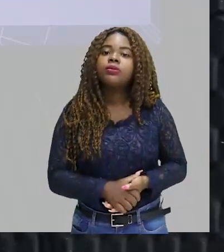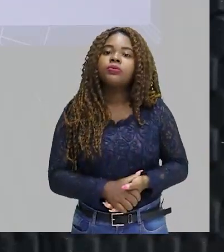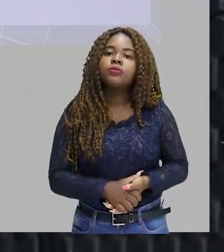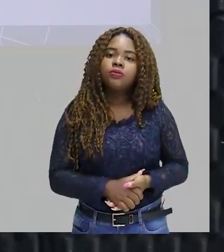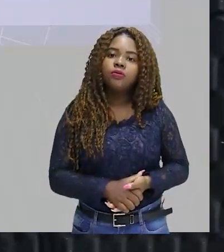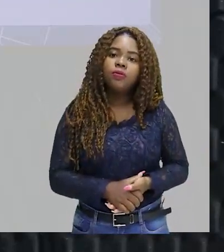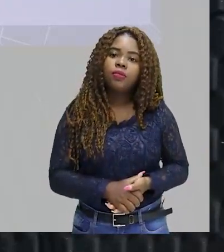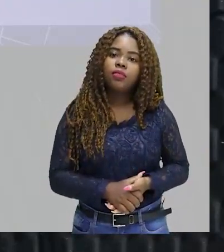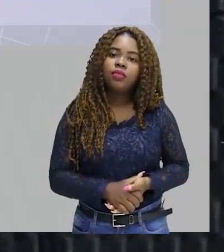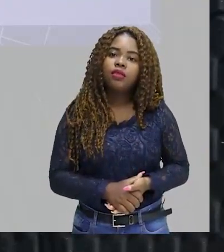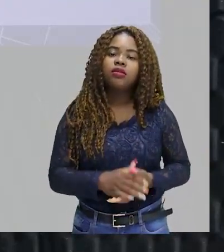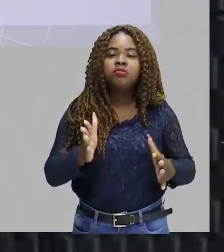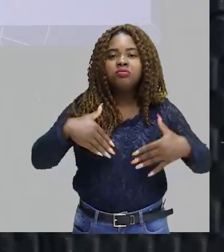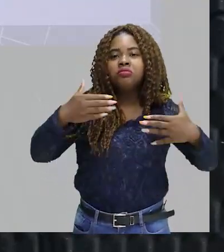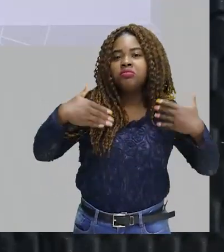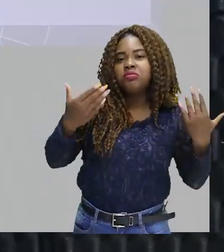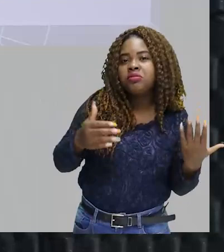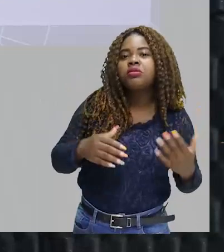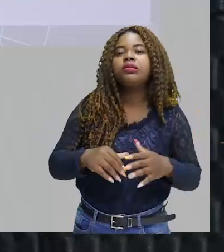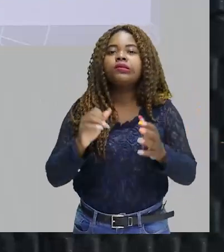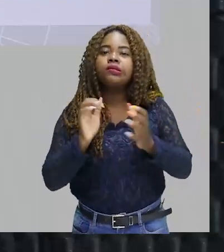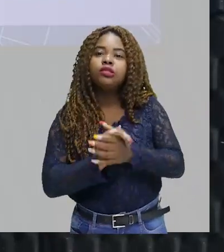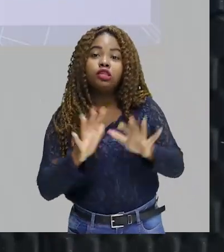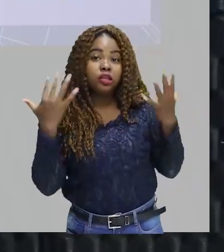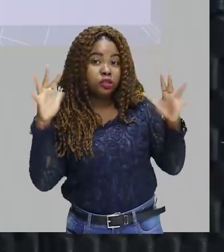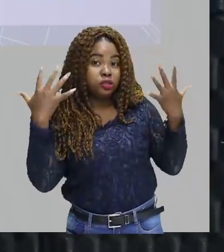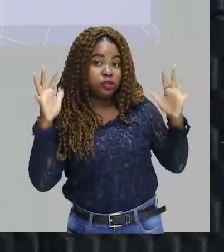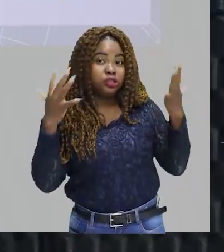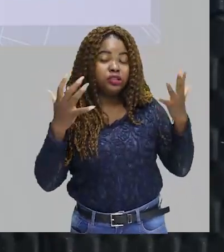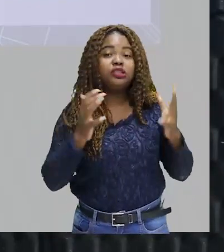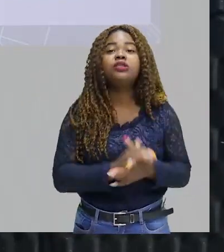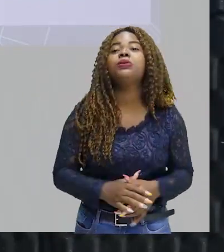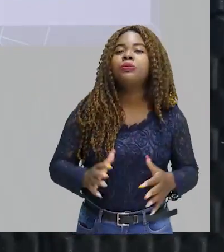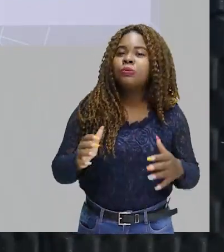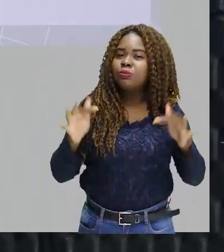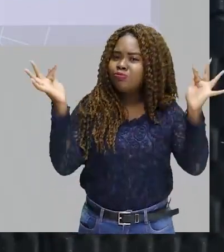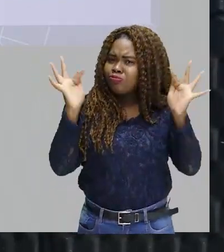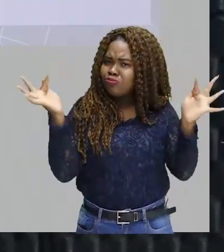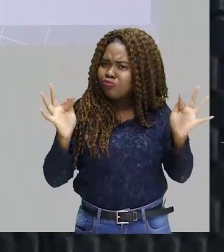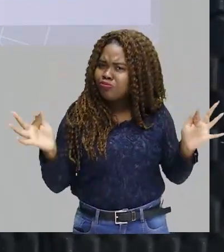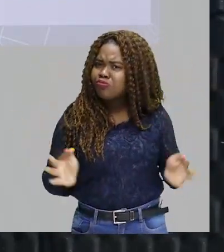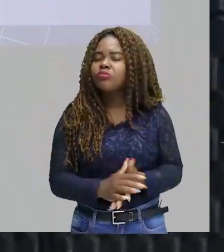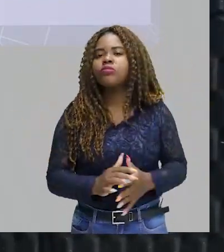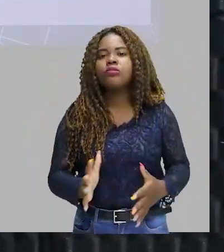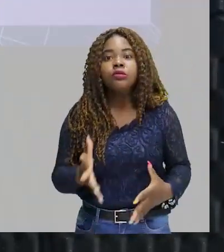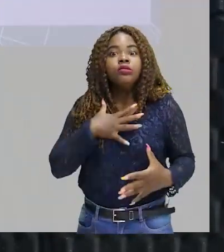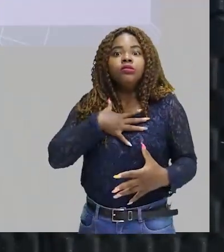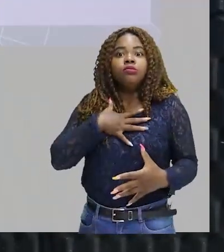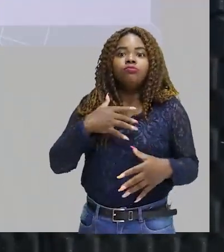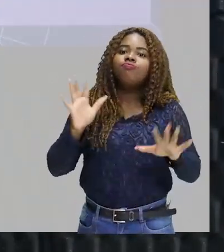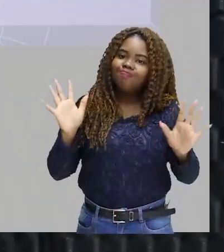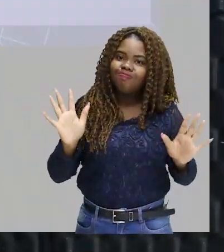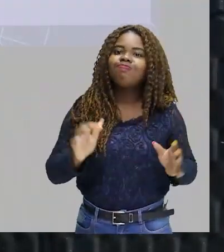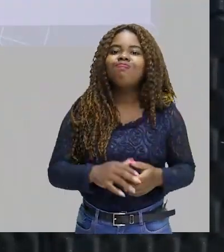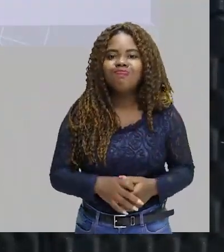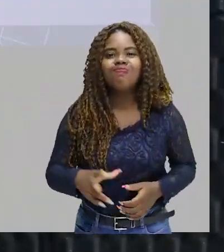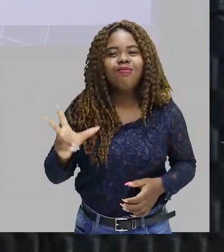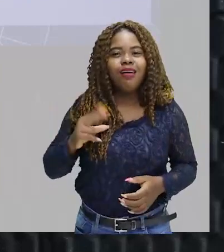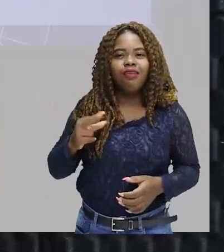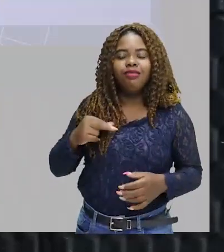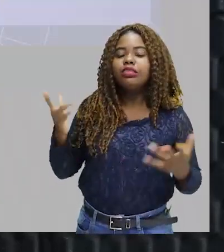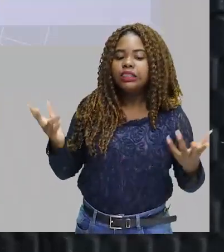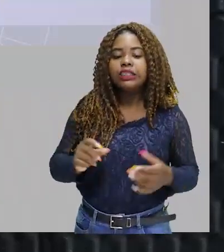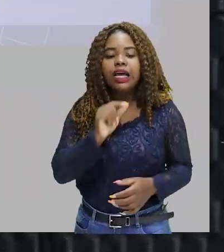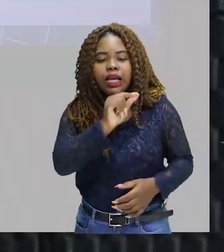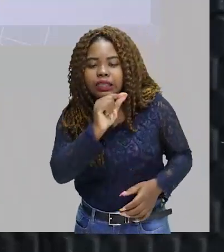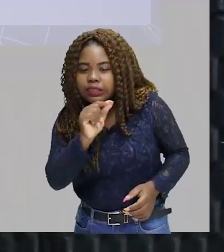interjeições. Interjeições de alegria, de aplauso, de aprovação, de reprovação, de susto. As reticências, quando a